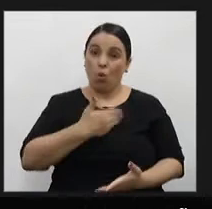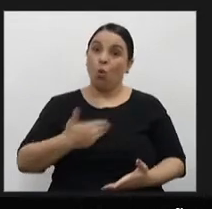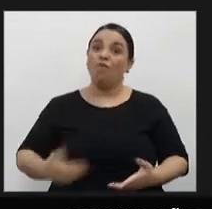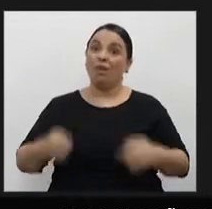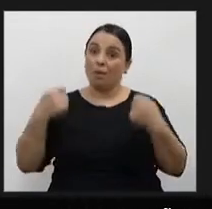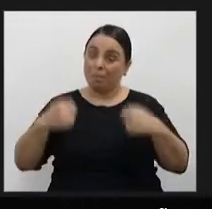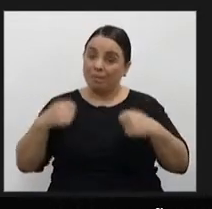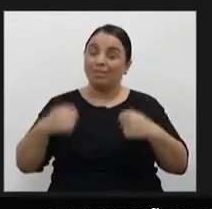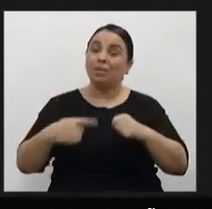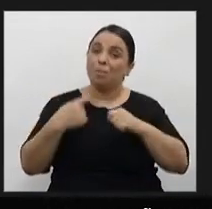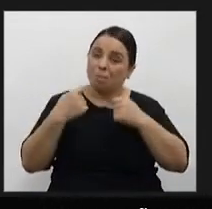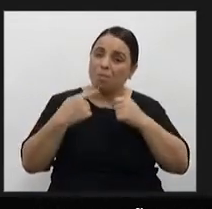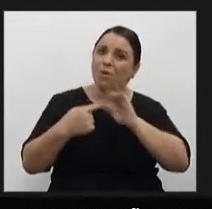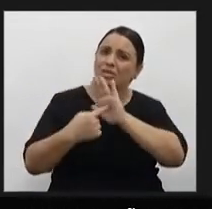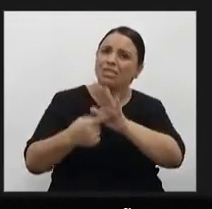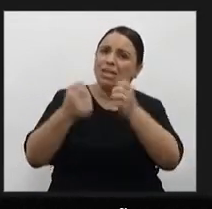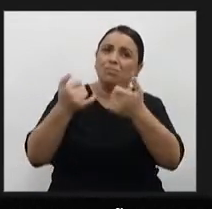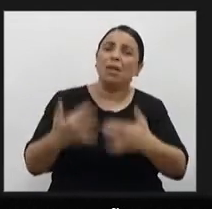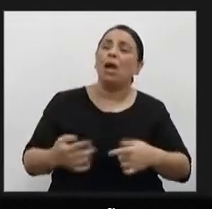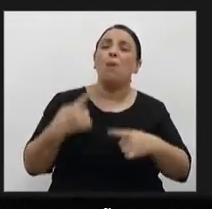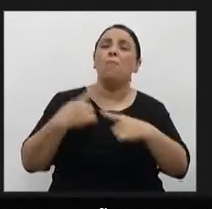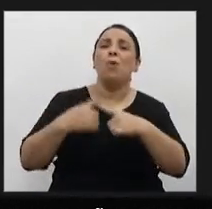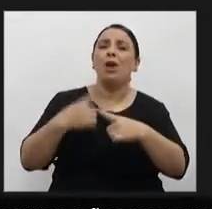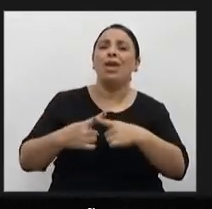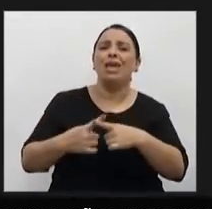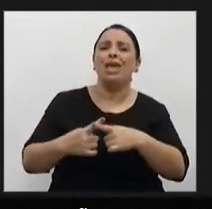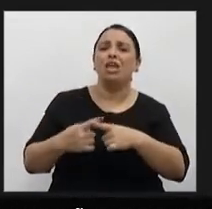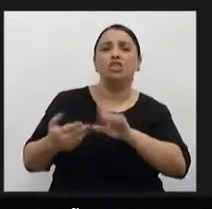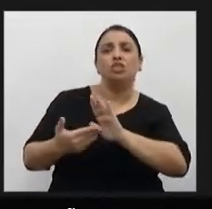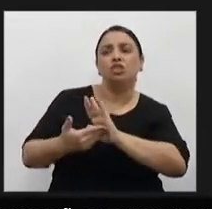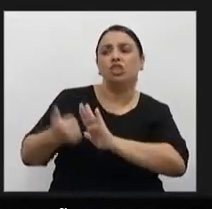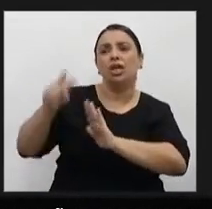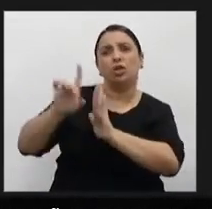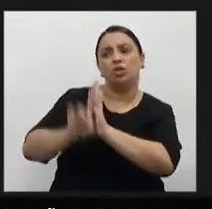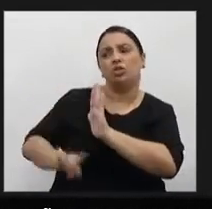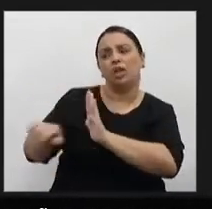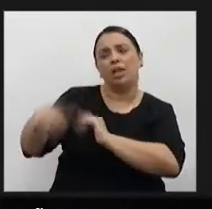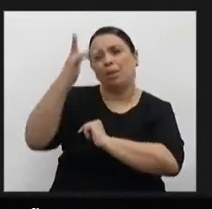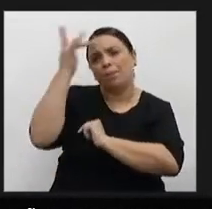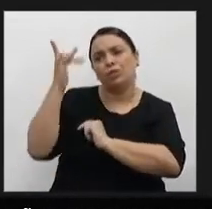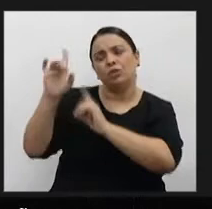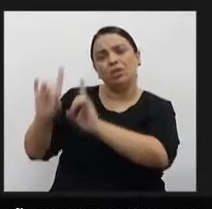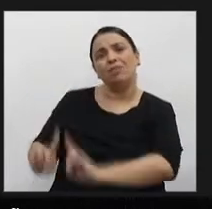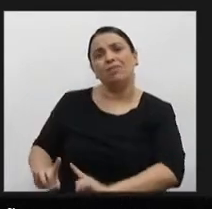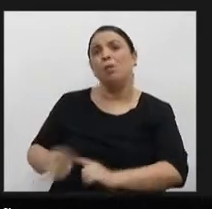uma segregação, né? A pessoa, ela tem direito natural.